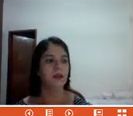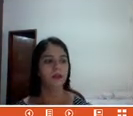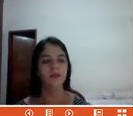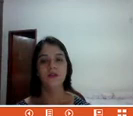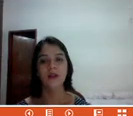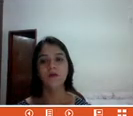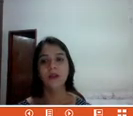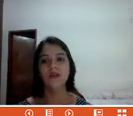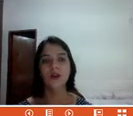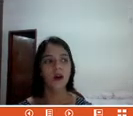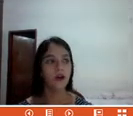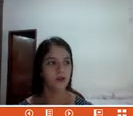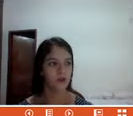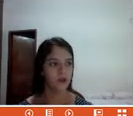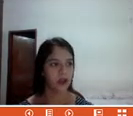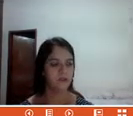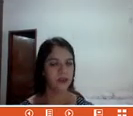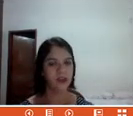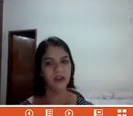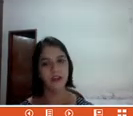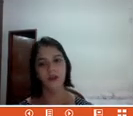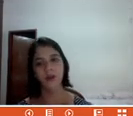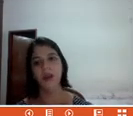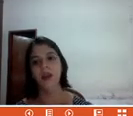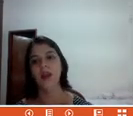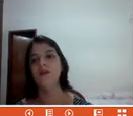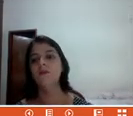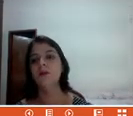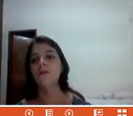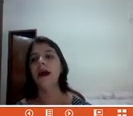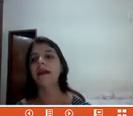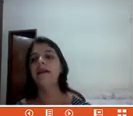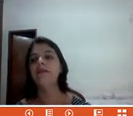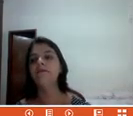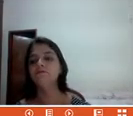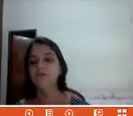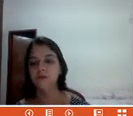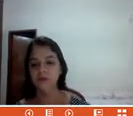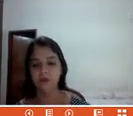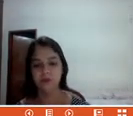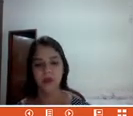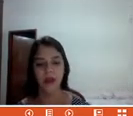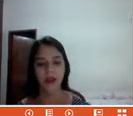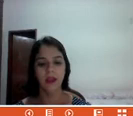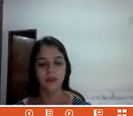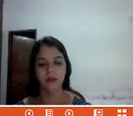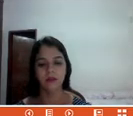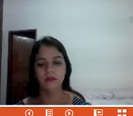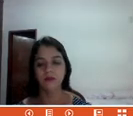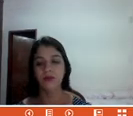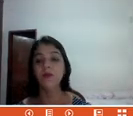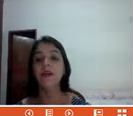em uma escola, como eu já havia dito, em uma propaganda